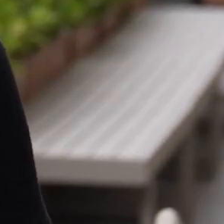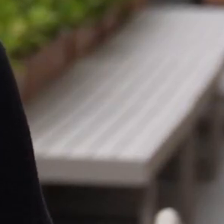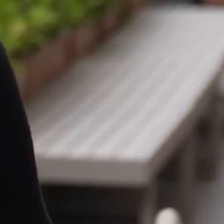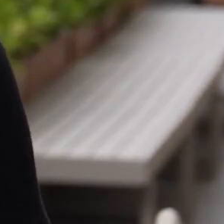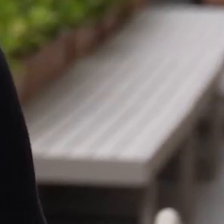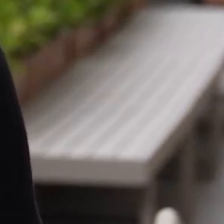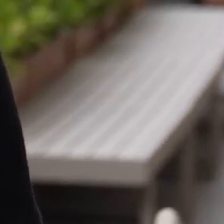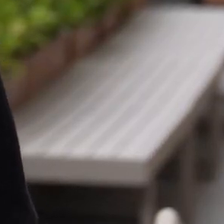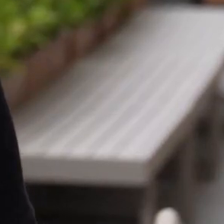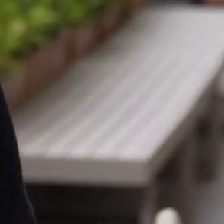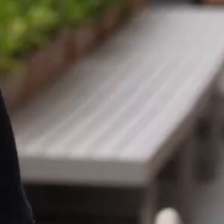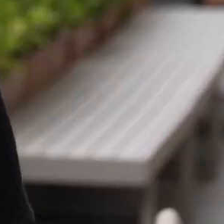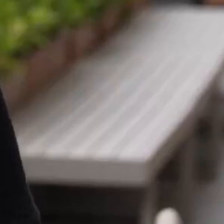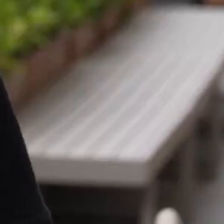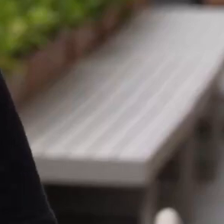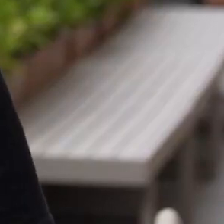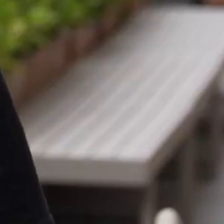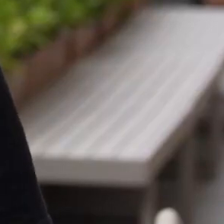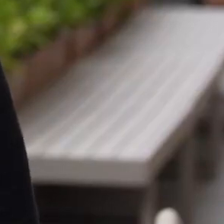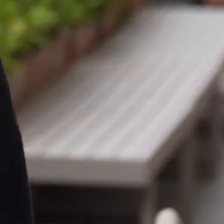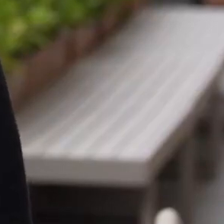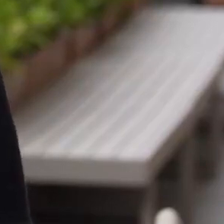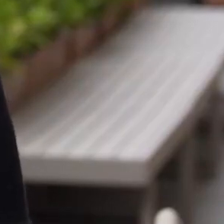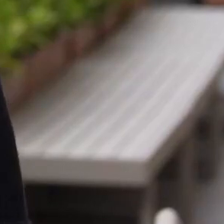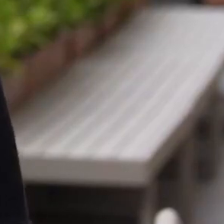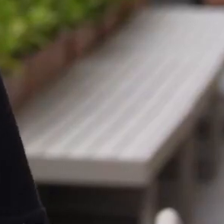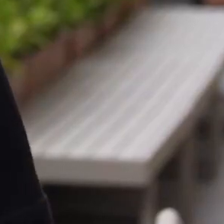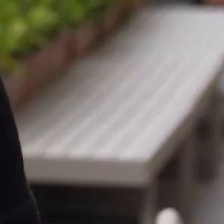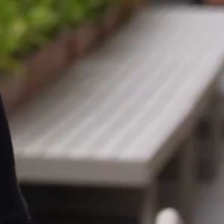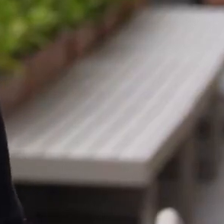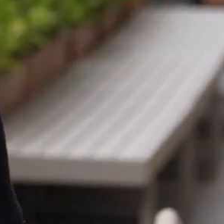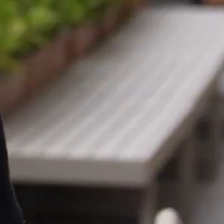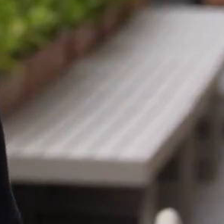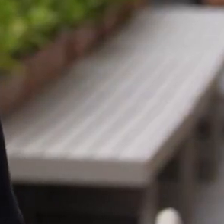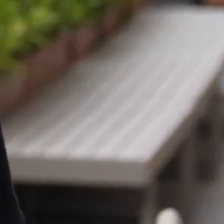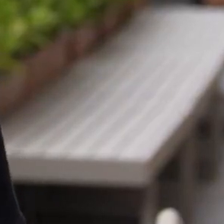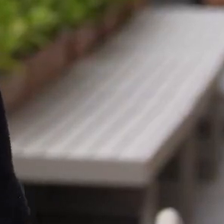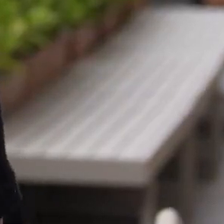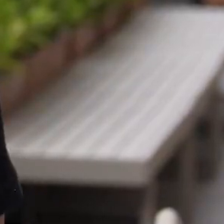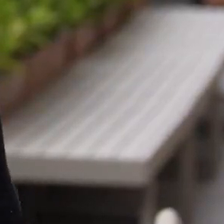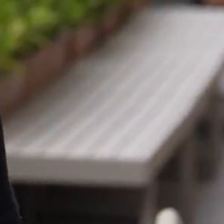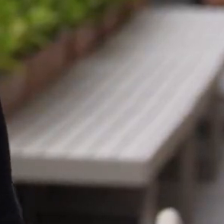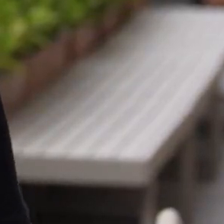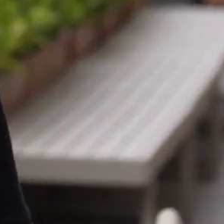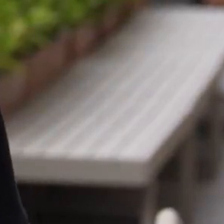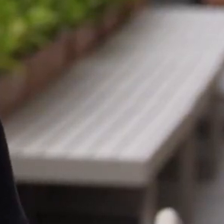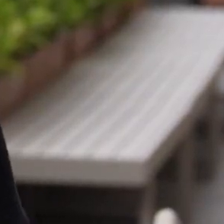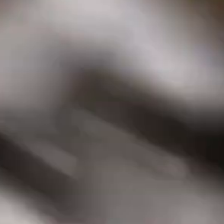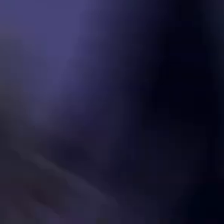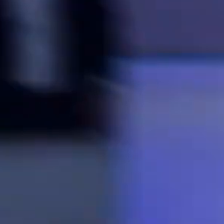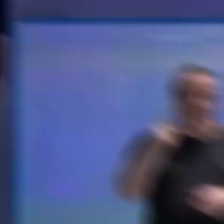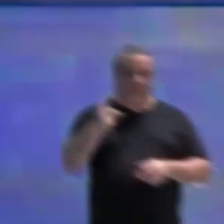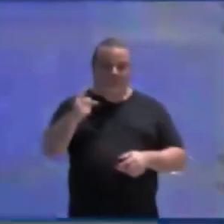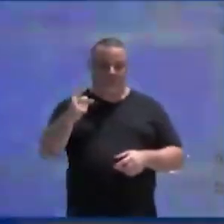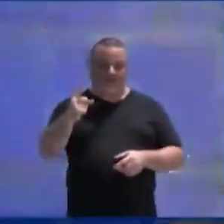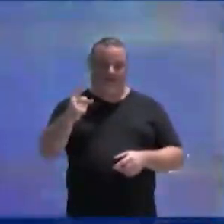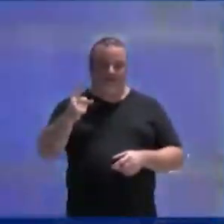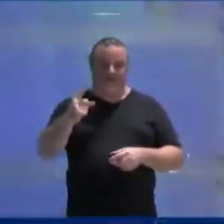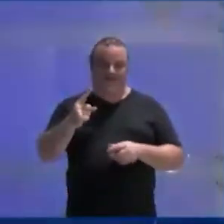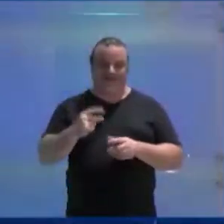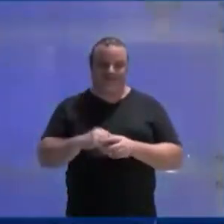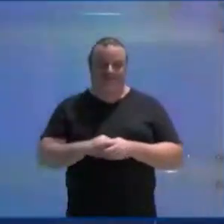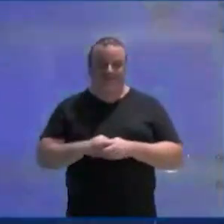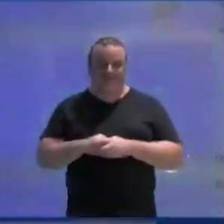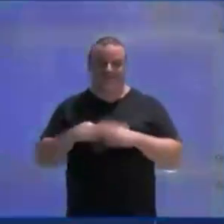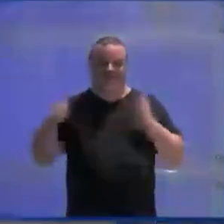O grupo começou com três mulheres que trabalhavam com fundos em Nova York. Atualmente, já são mais de 15 mil membros. A iniciativa é focada